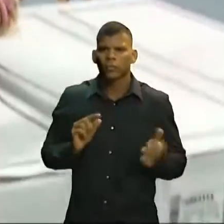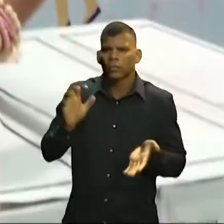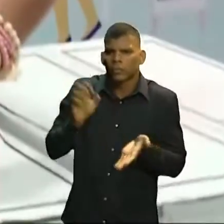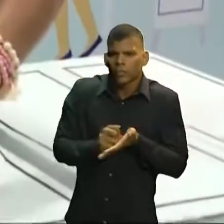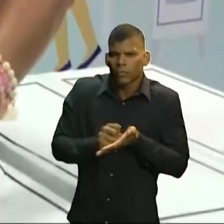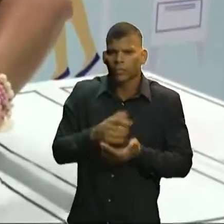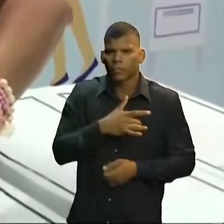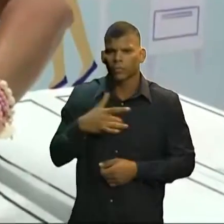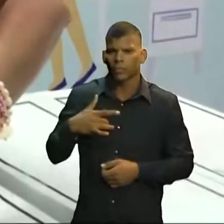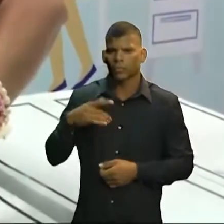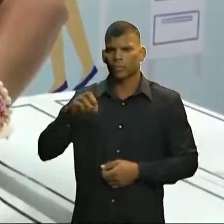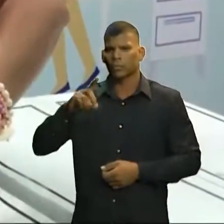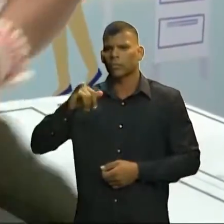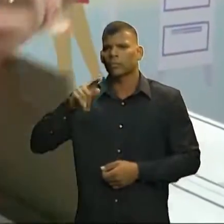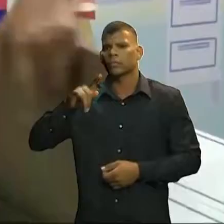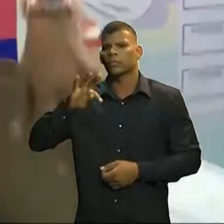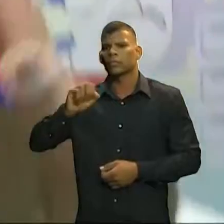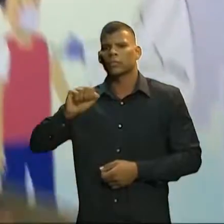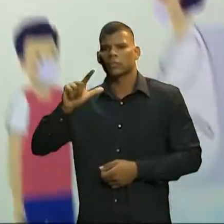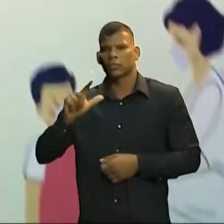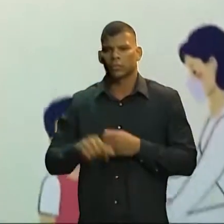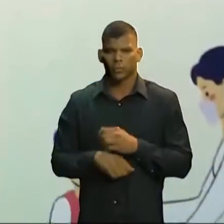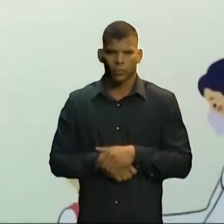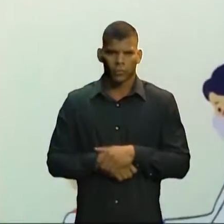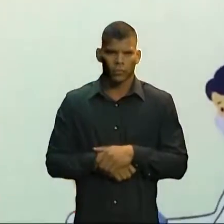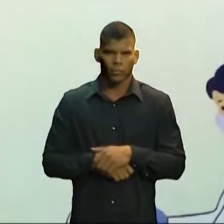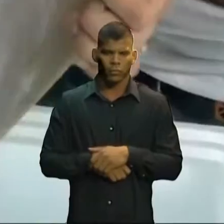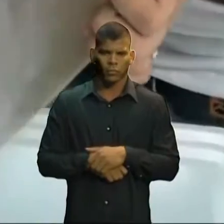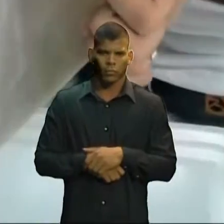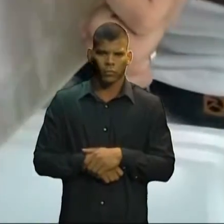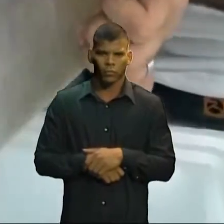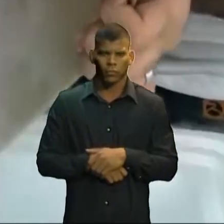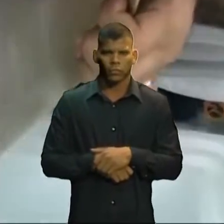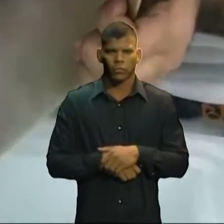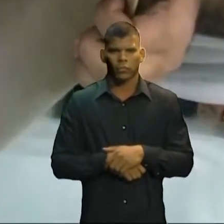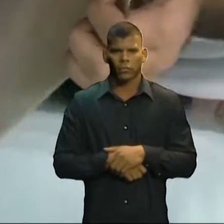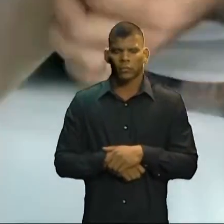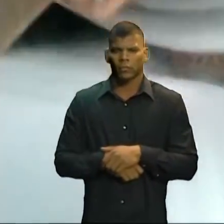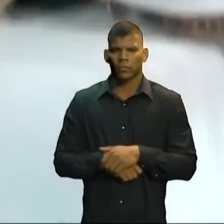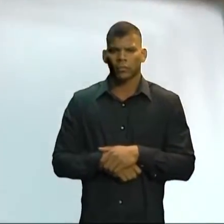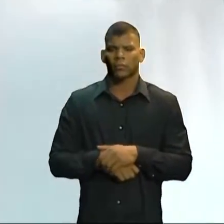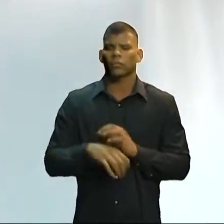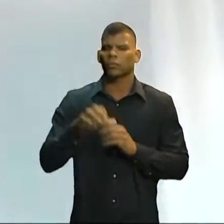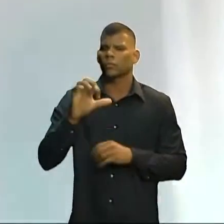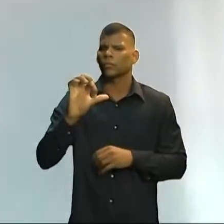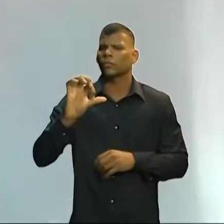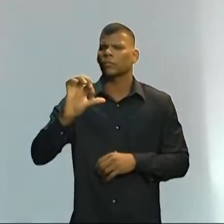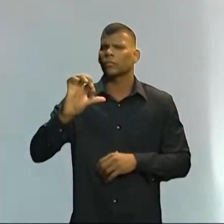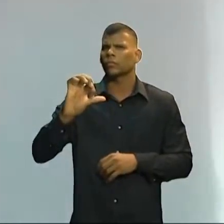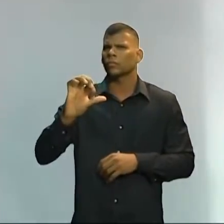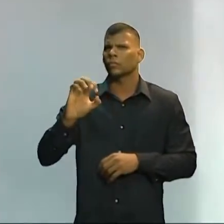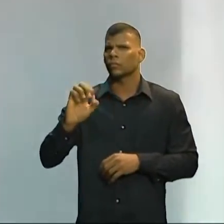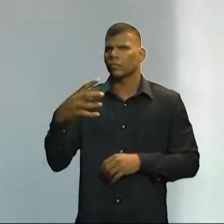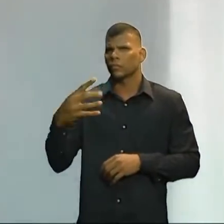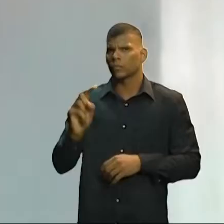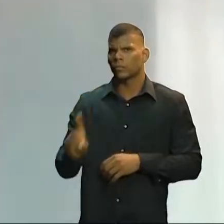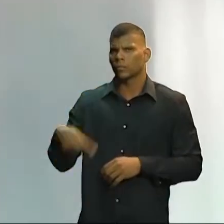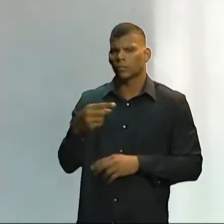Saúde Digital. Do total de 904 mil crianças nessa faixa etária, menos da